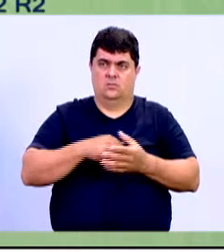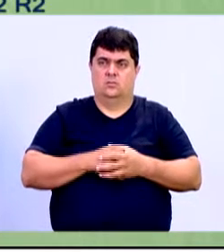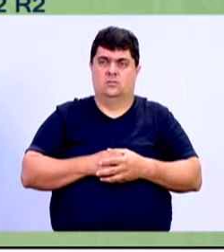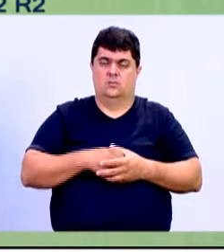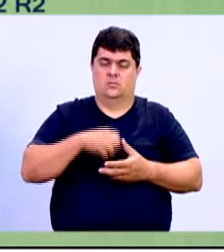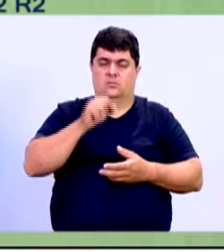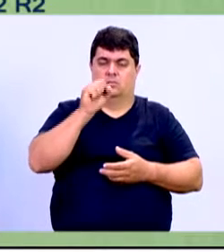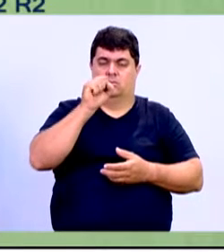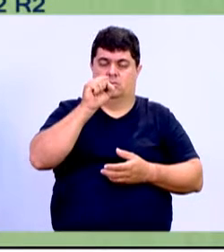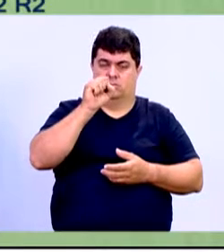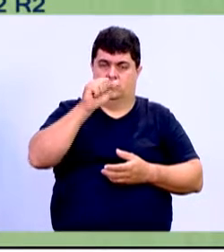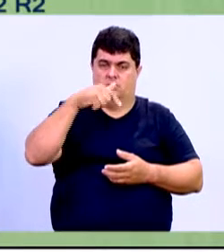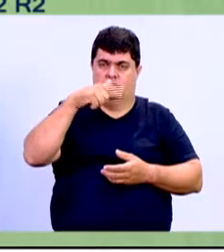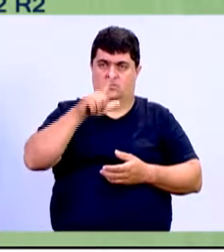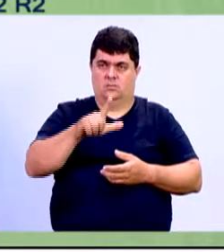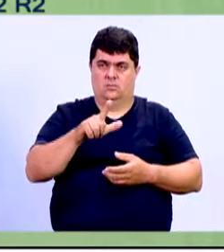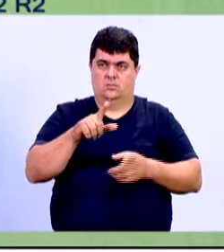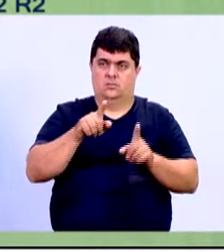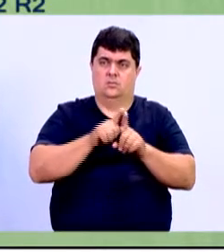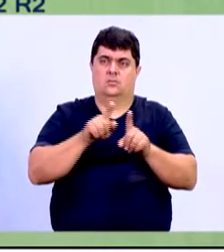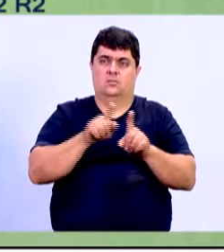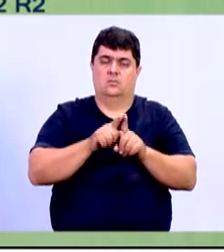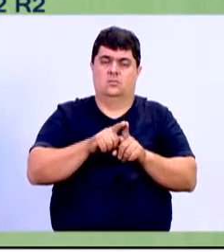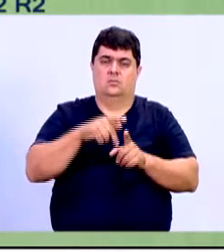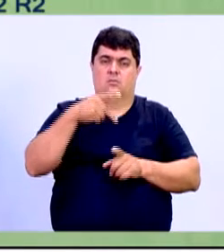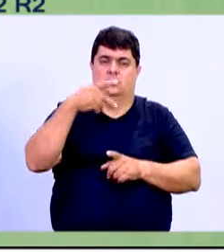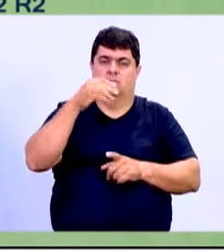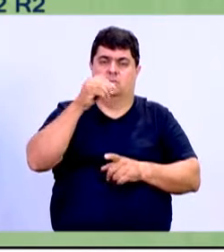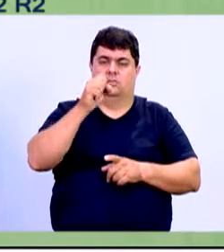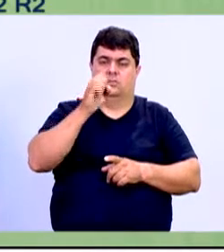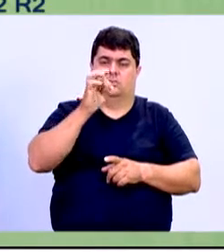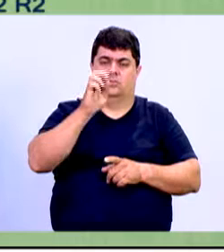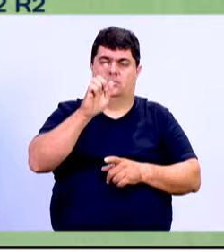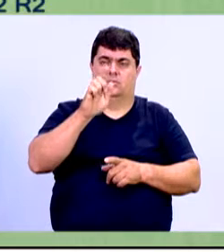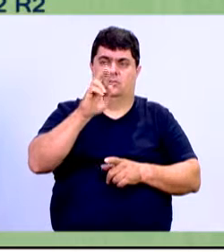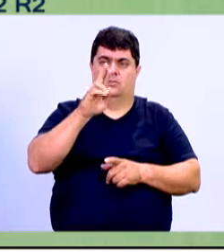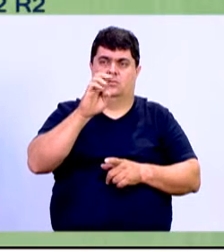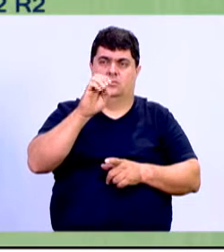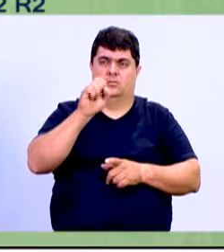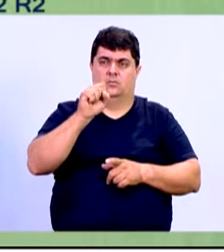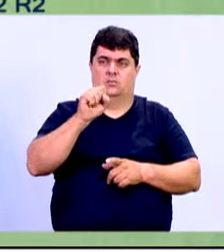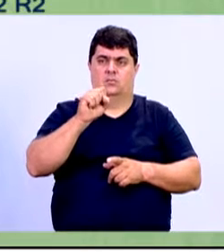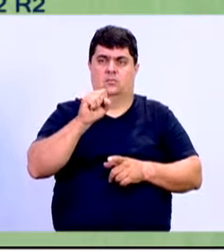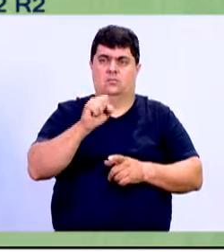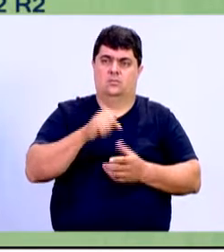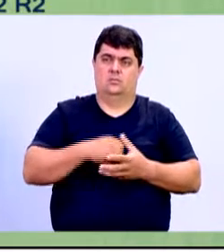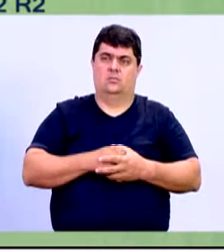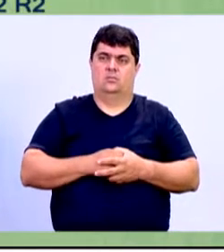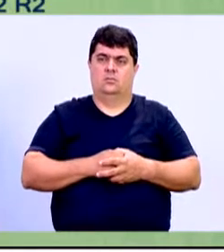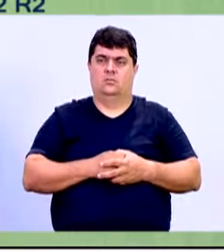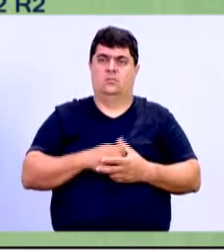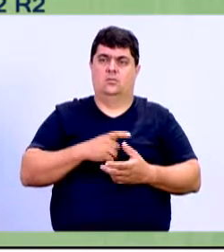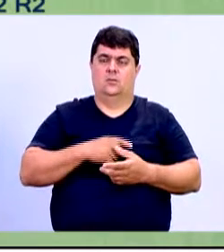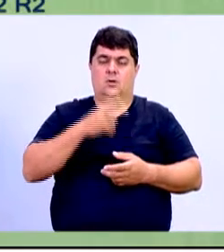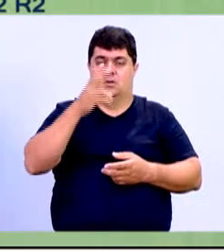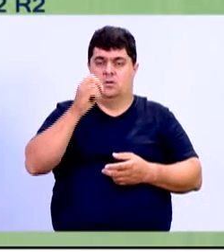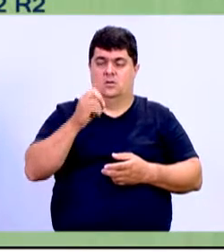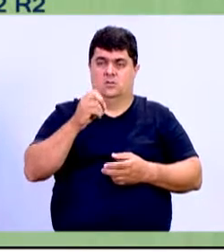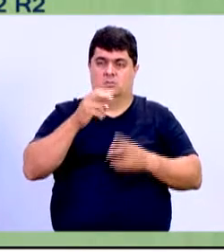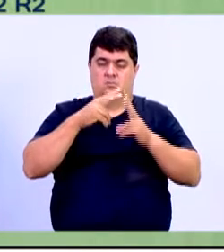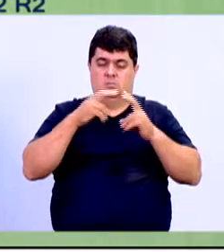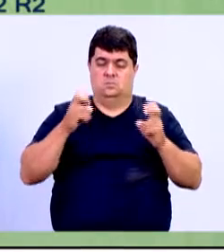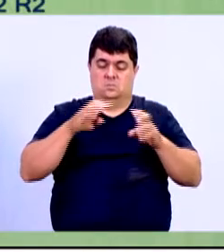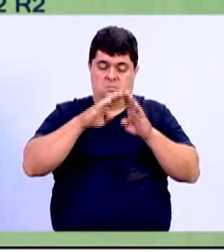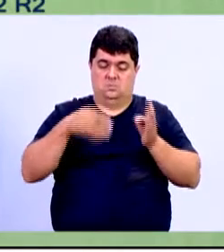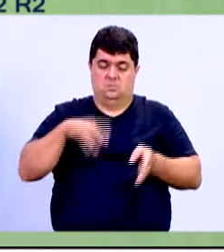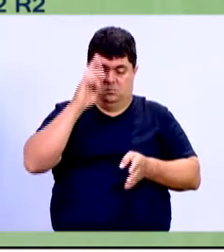Disponibilizadas criadas em SQL Server 2014 e Postgre. E, como eu havia falado, mais de 50 servidores